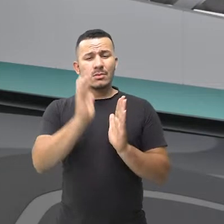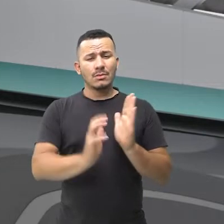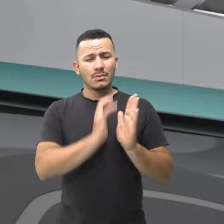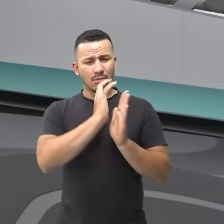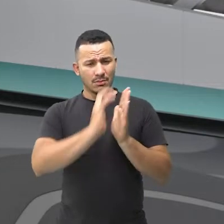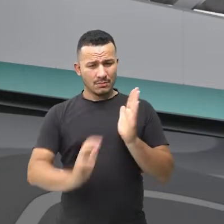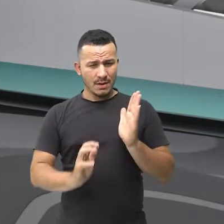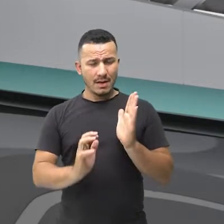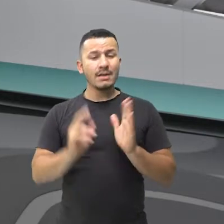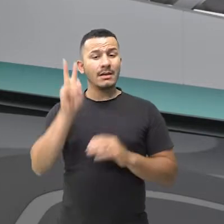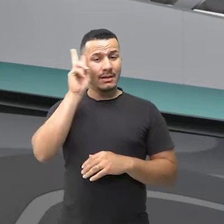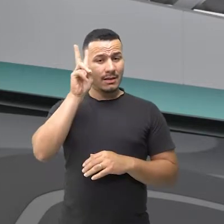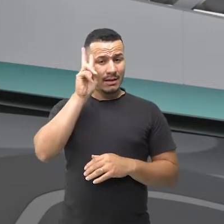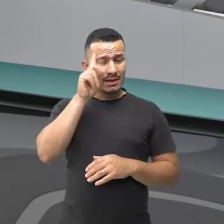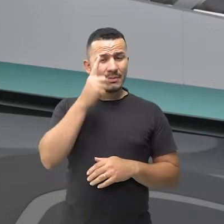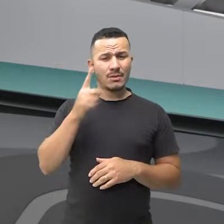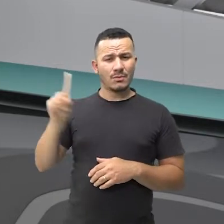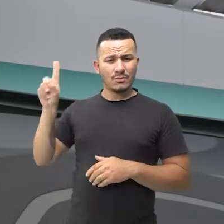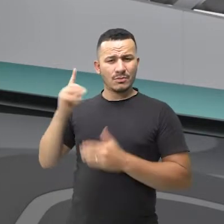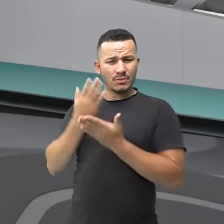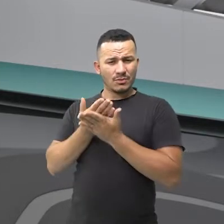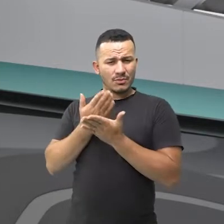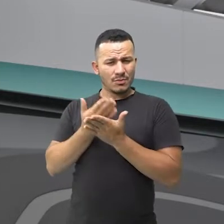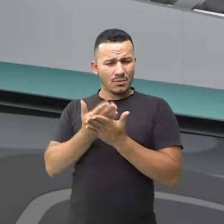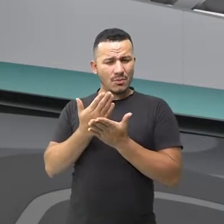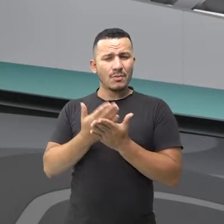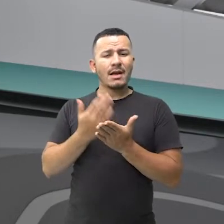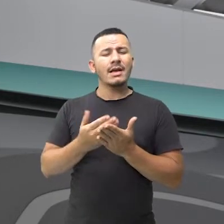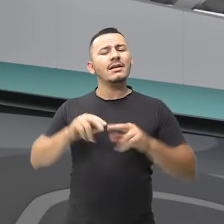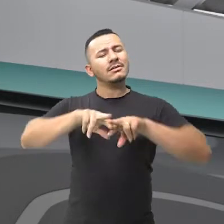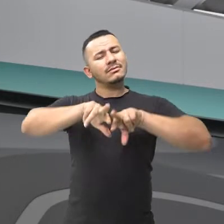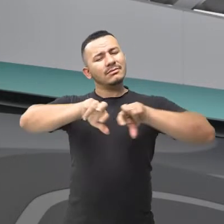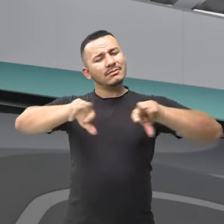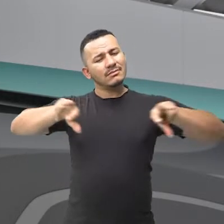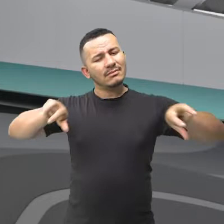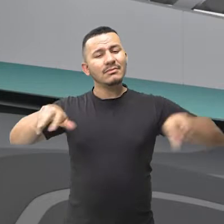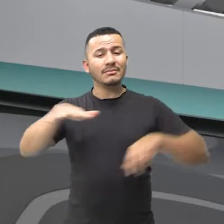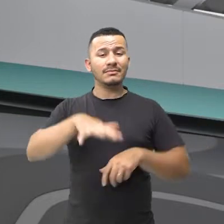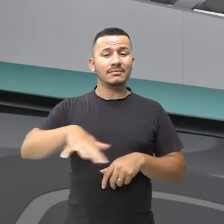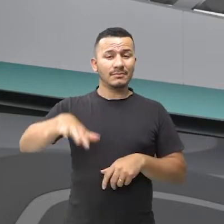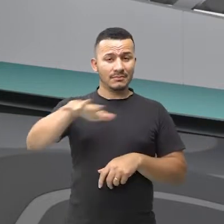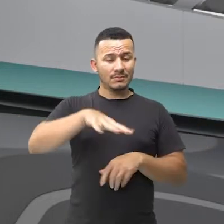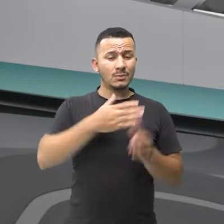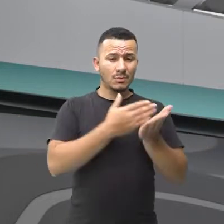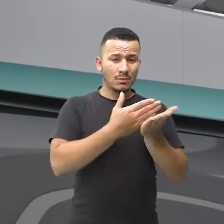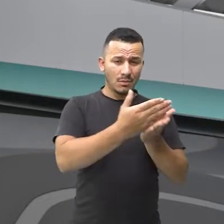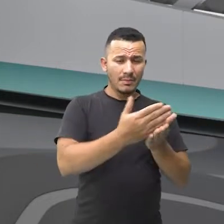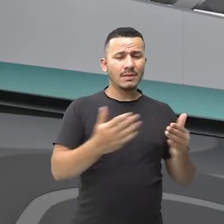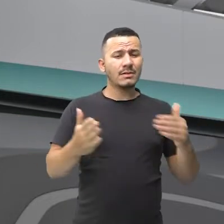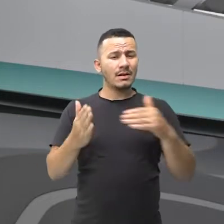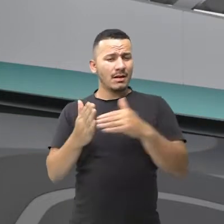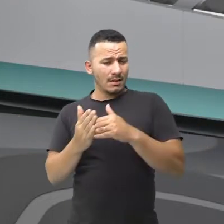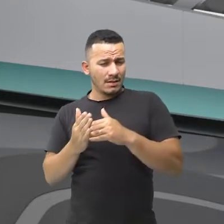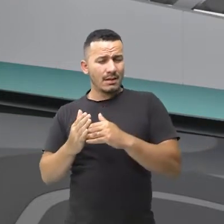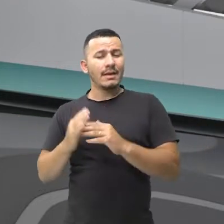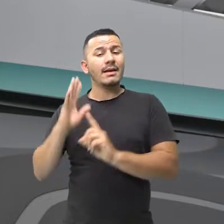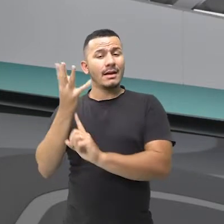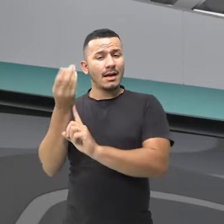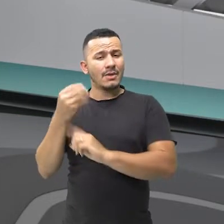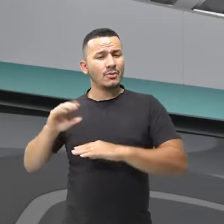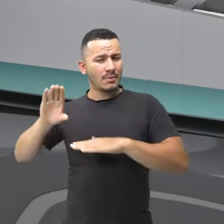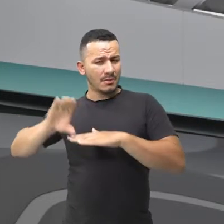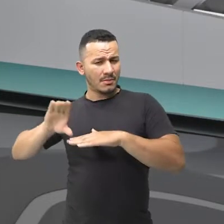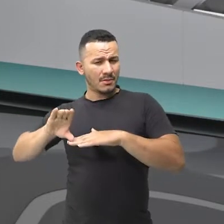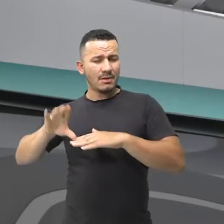A última aula, nós fizemos uma viagem pelo mundo da arte, desde o primórdio até a arte contemporânea. E